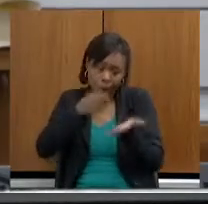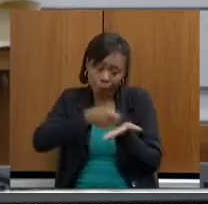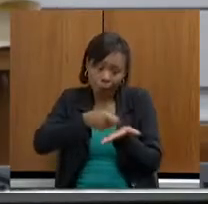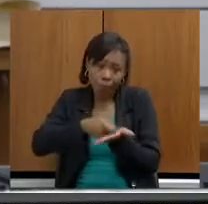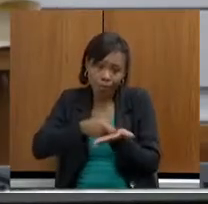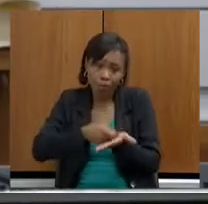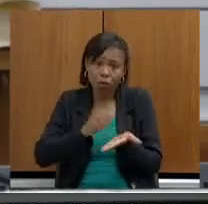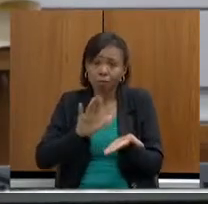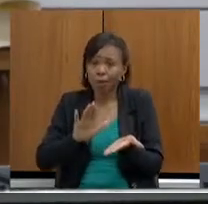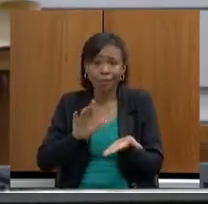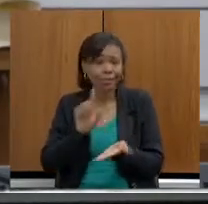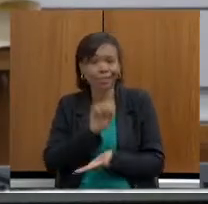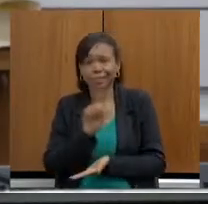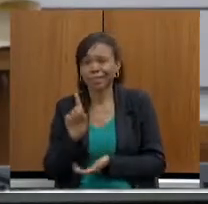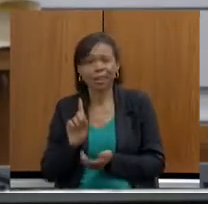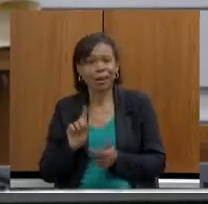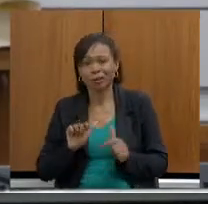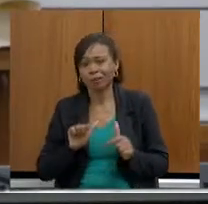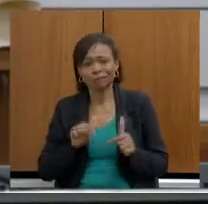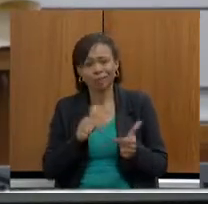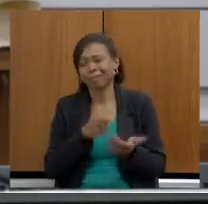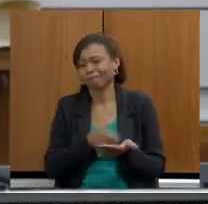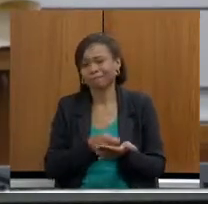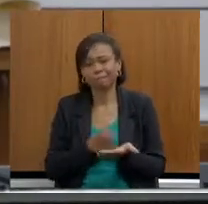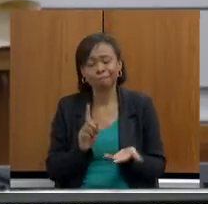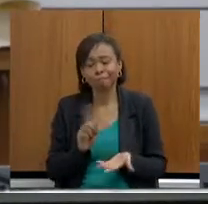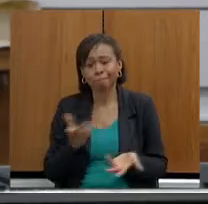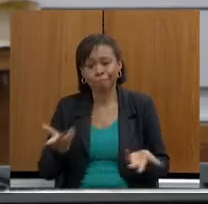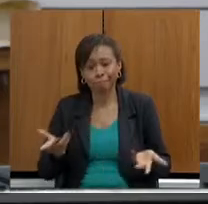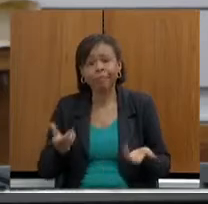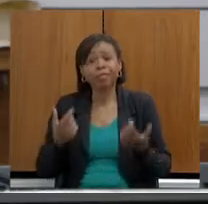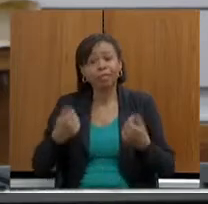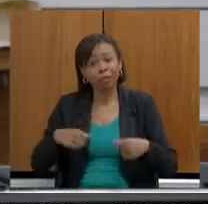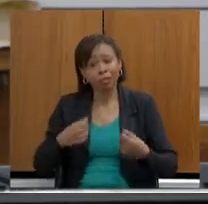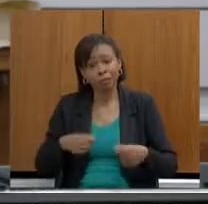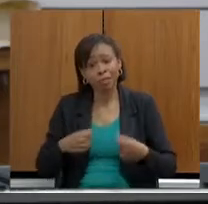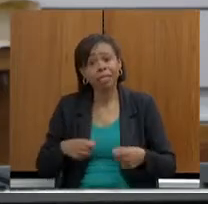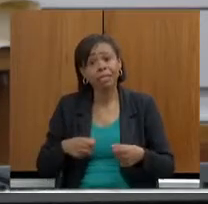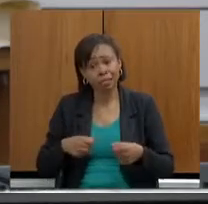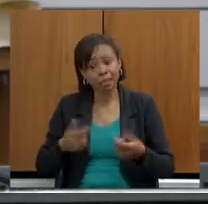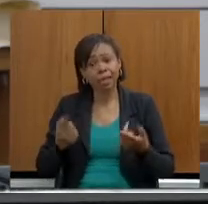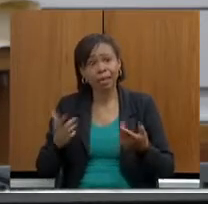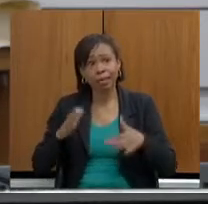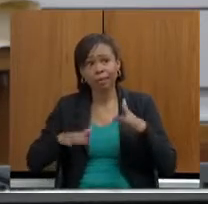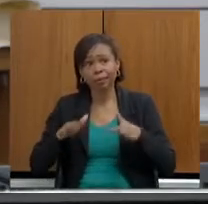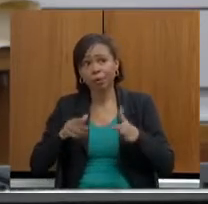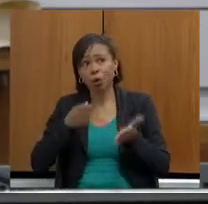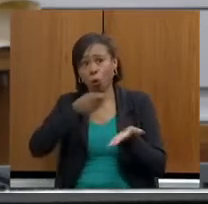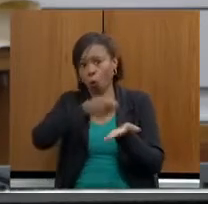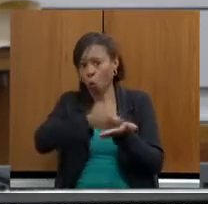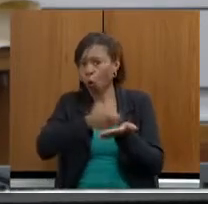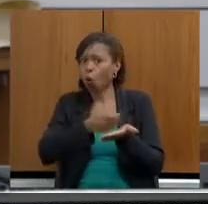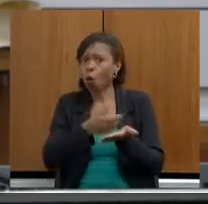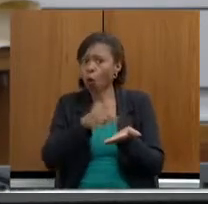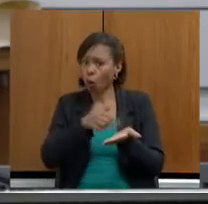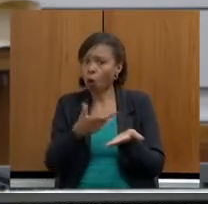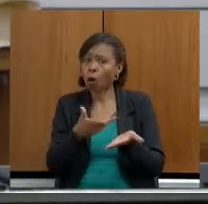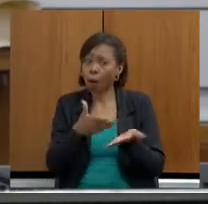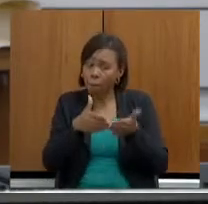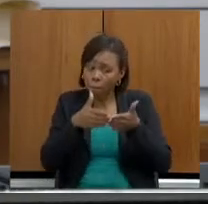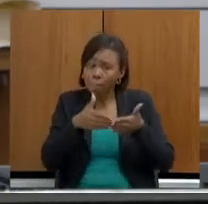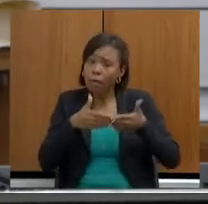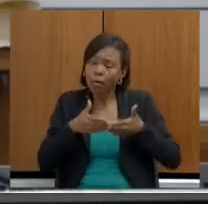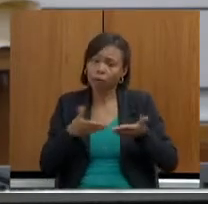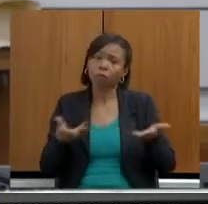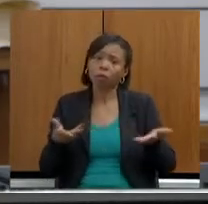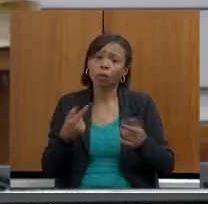então quando se cumpra a obrigação infelizmente Presidente a gente tem que dar uma saudade assim porque hoje cumpre obrigação já